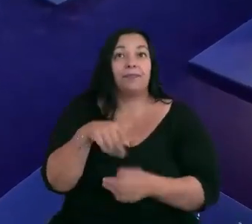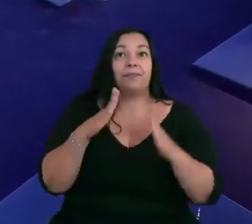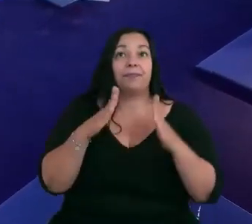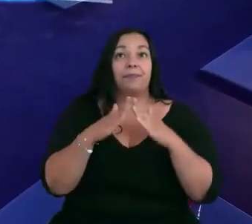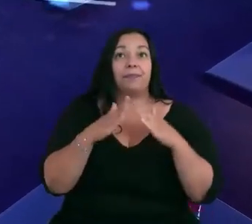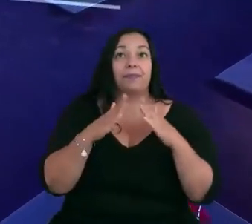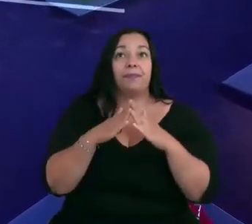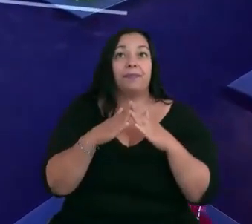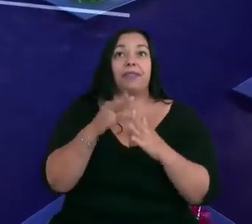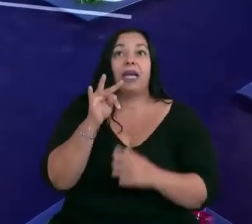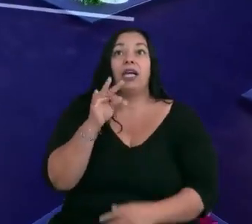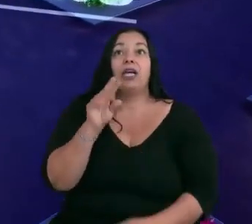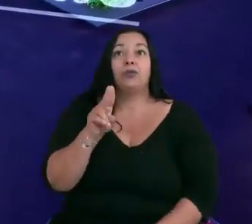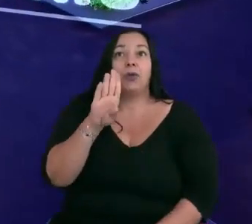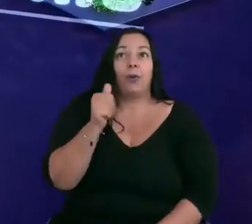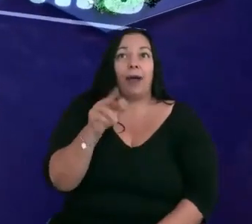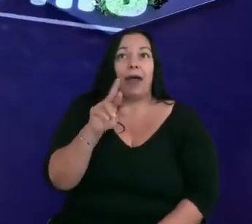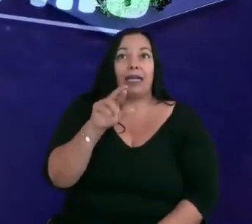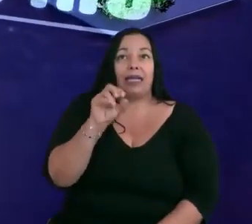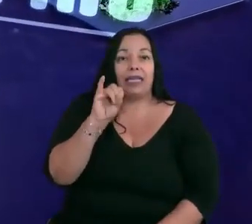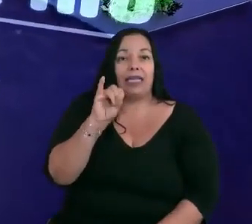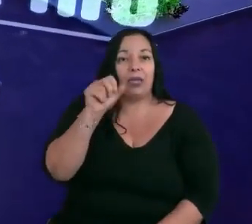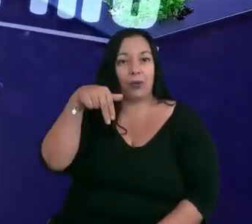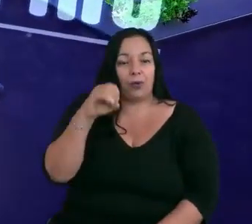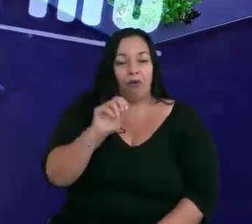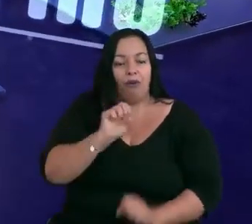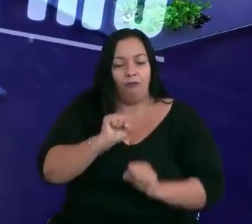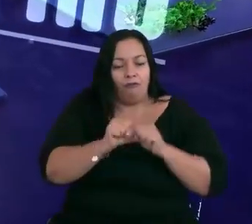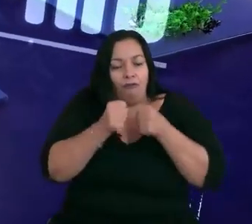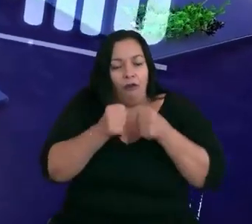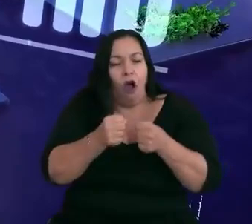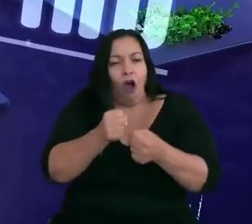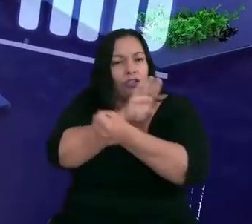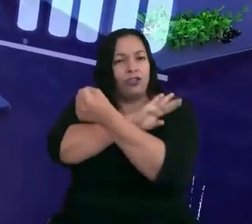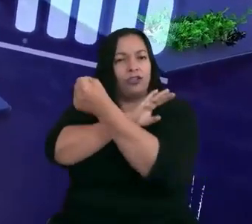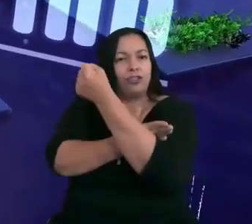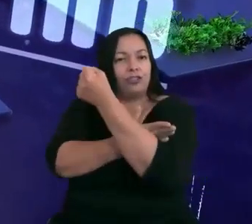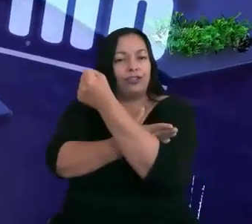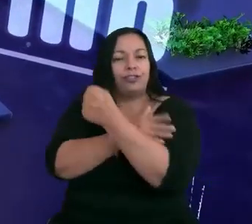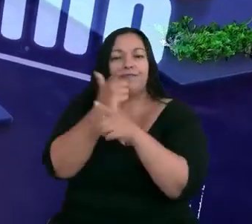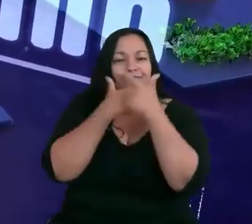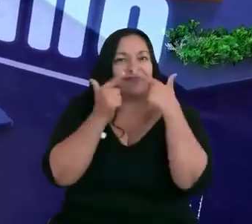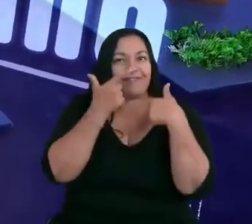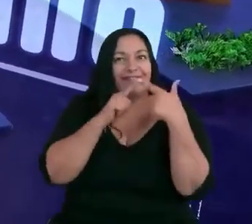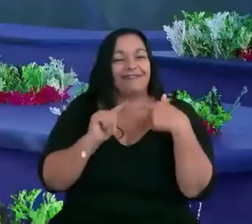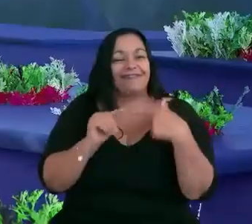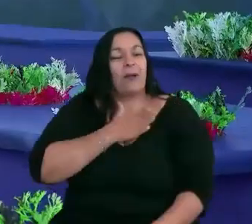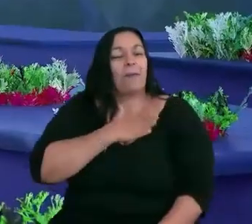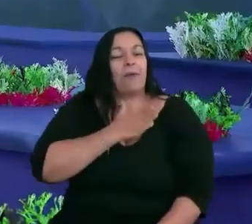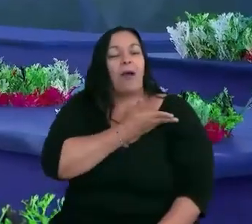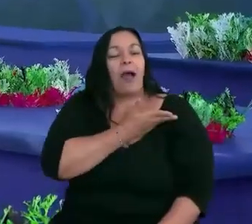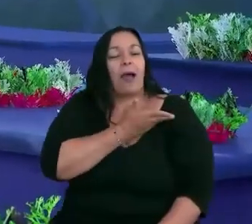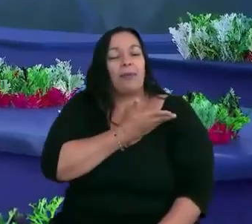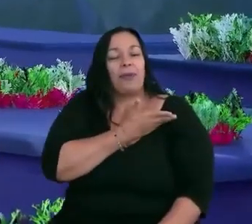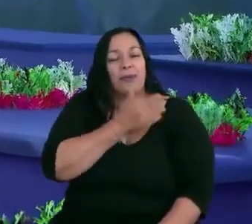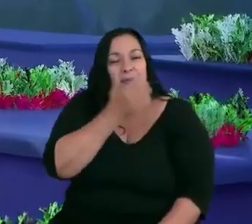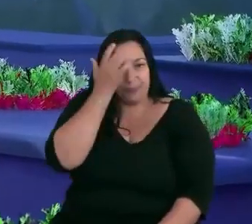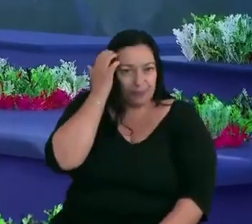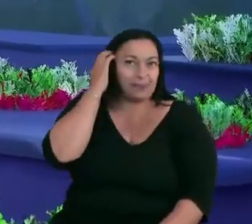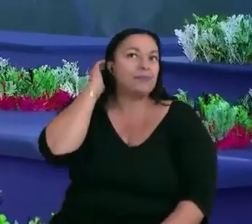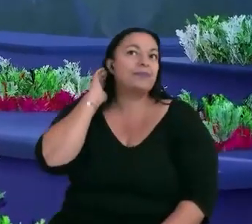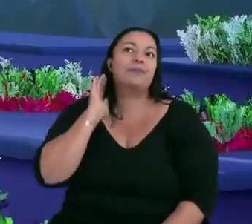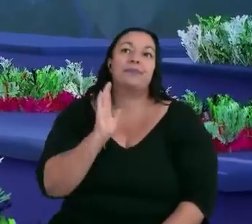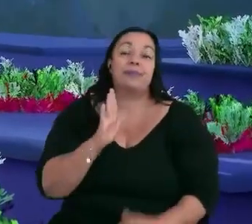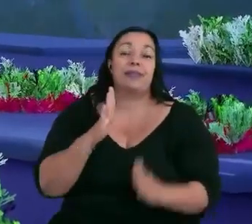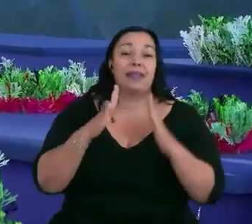Tubarino. Além de ser muito forte e engraçado, ele também é meu melhor amigo e nós nos divertimos muito. Essa aqui é a casa